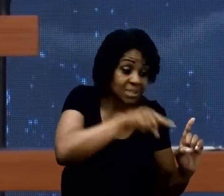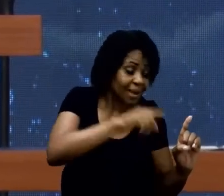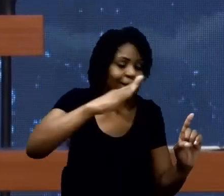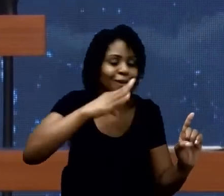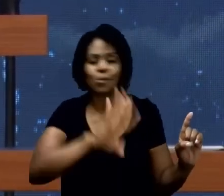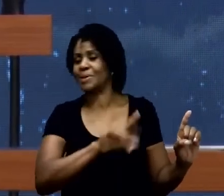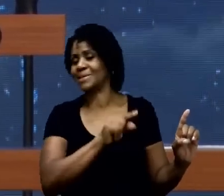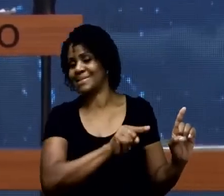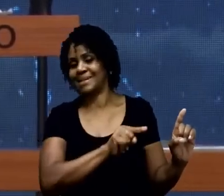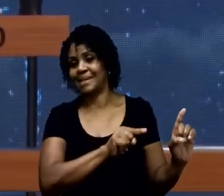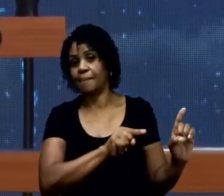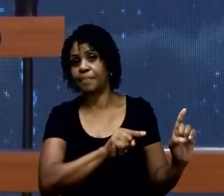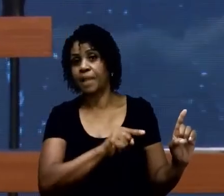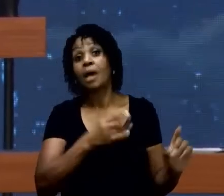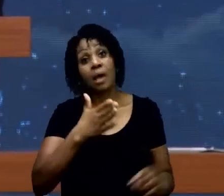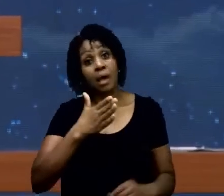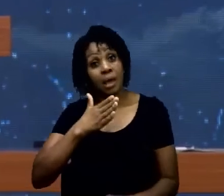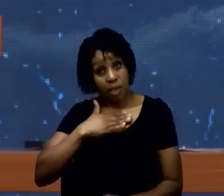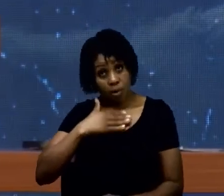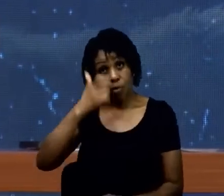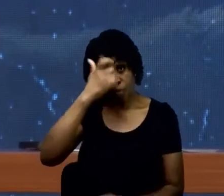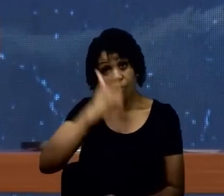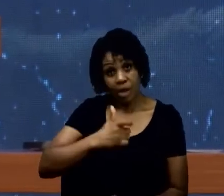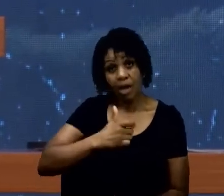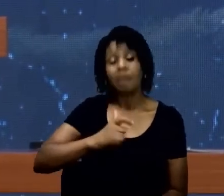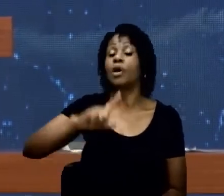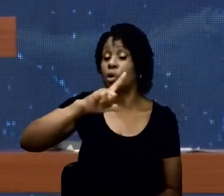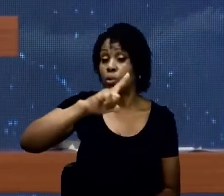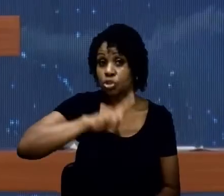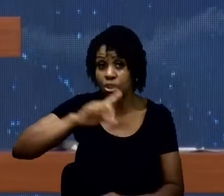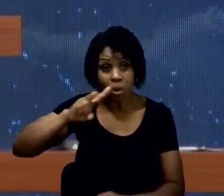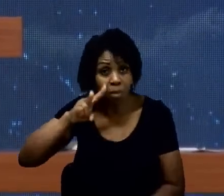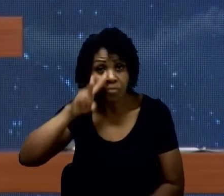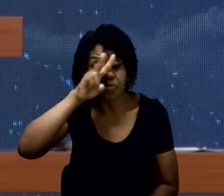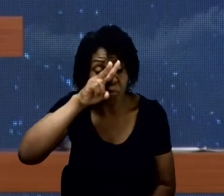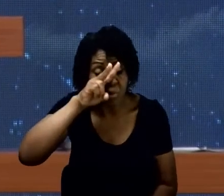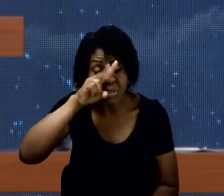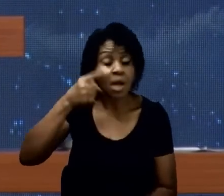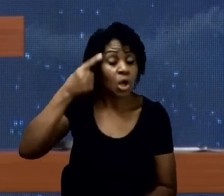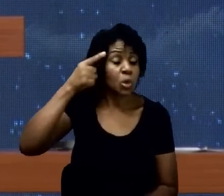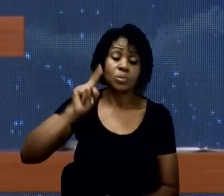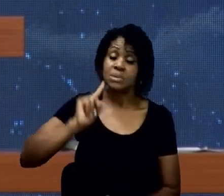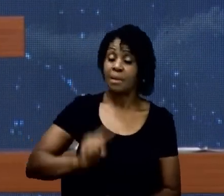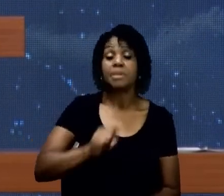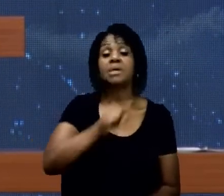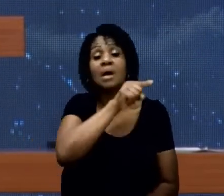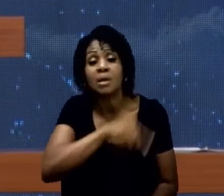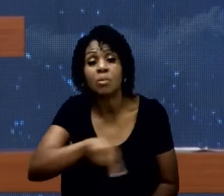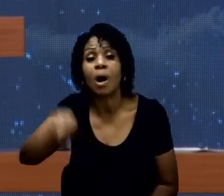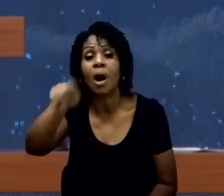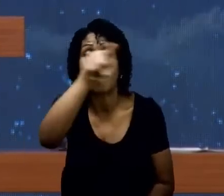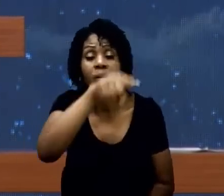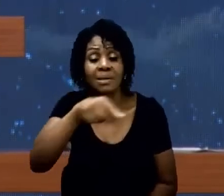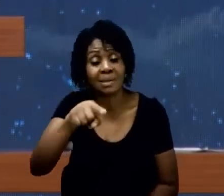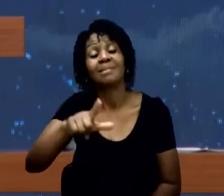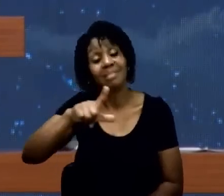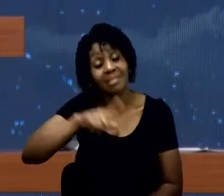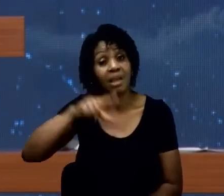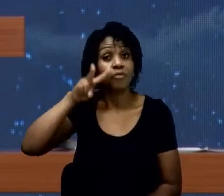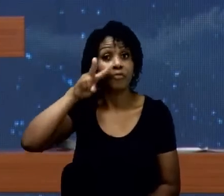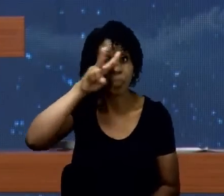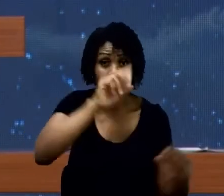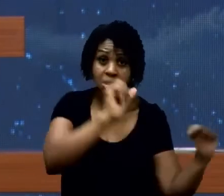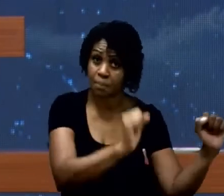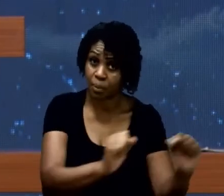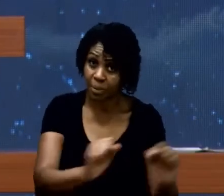sabia. Eu tinha um potencial que eu não sabia. E tem muitas pessoas aqui que tem potencial que eu não sabia. O meu